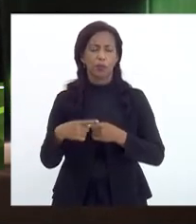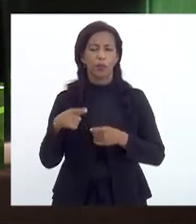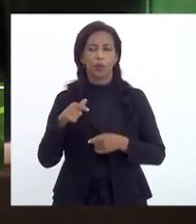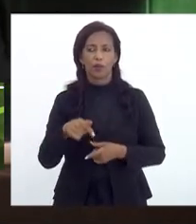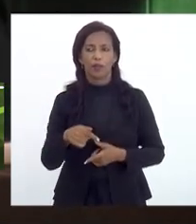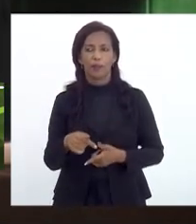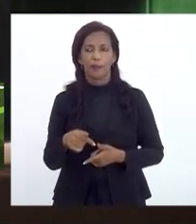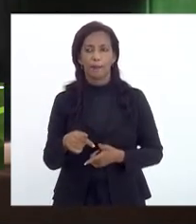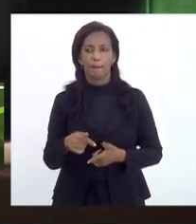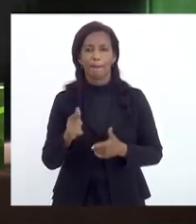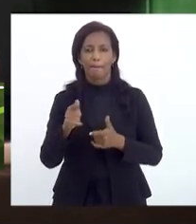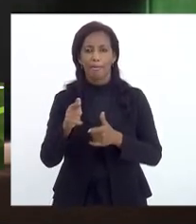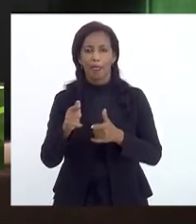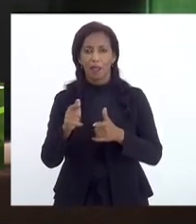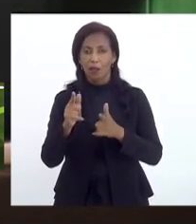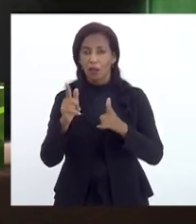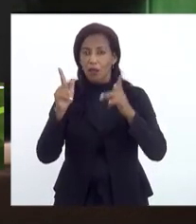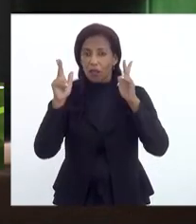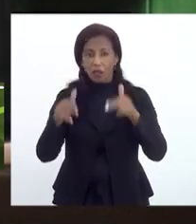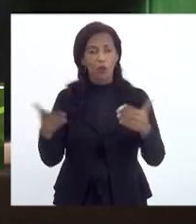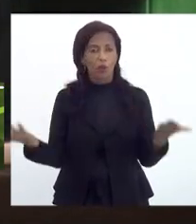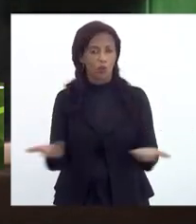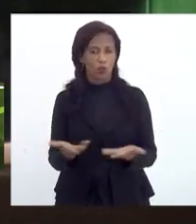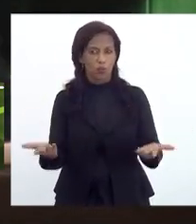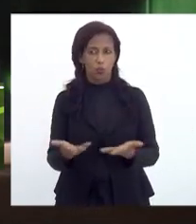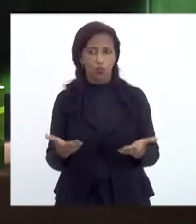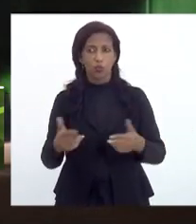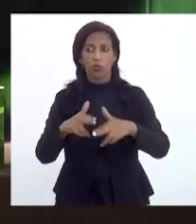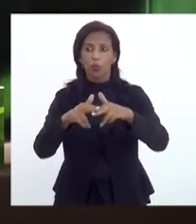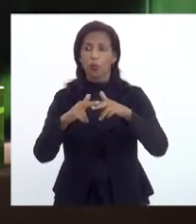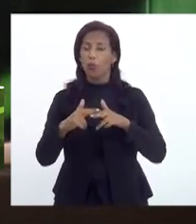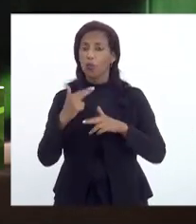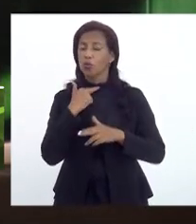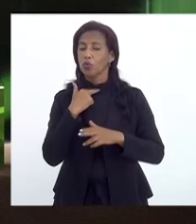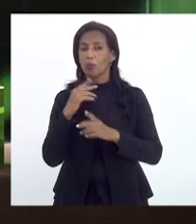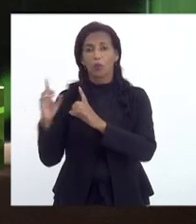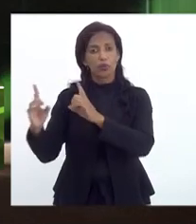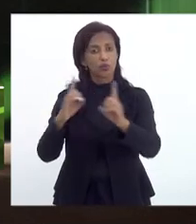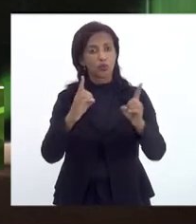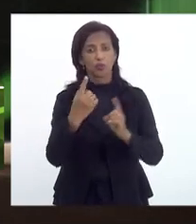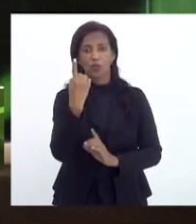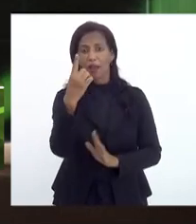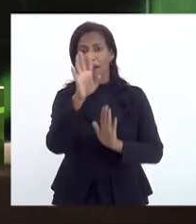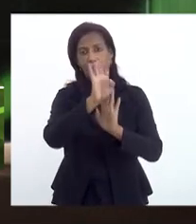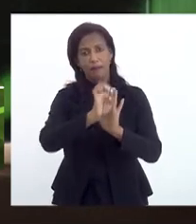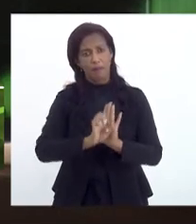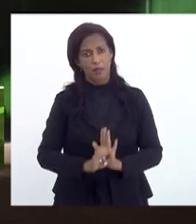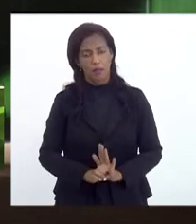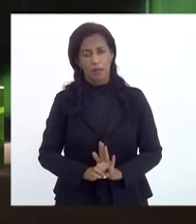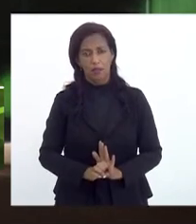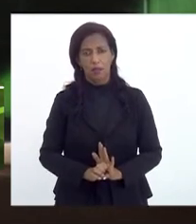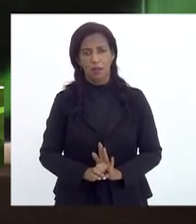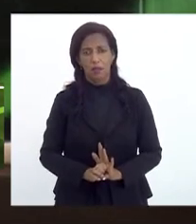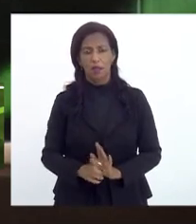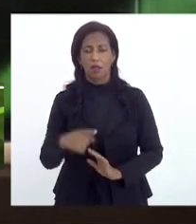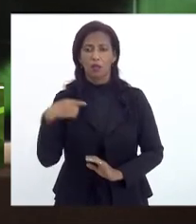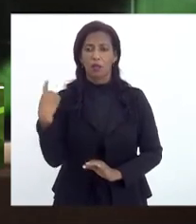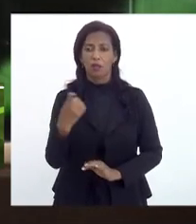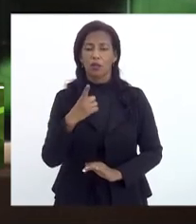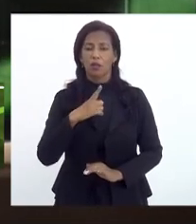Uma sintonia fina Com a ideia Que foi aqui hoje Por isso que não dá Para discutir cada emenda Porque nós teremos